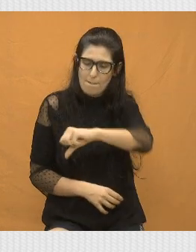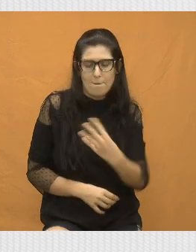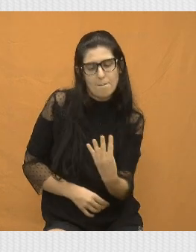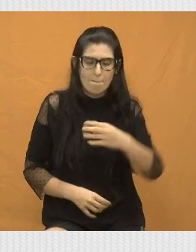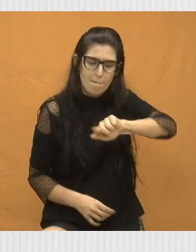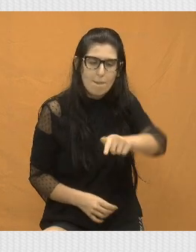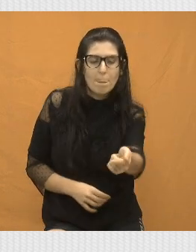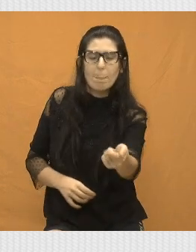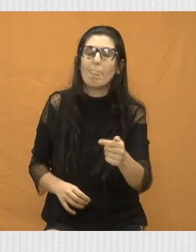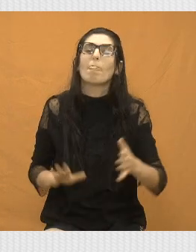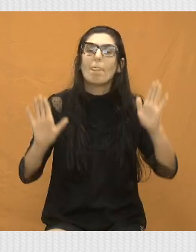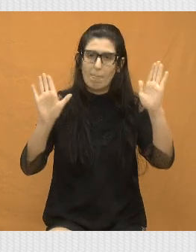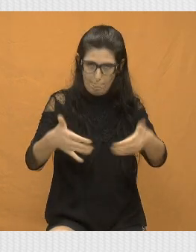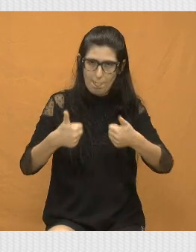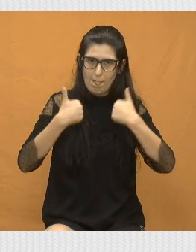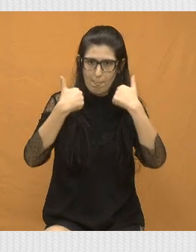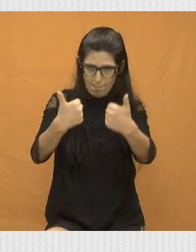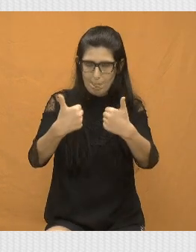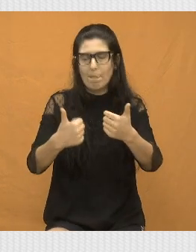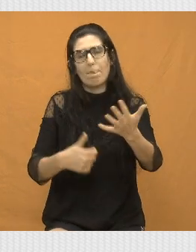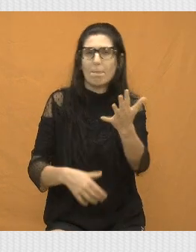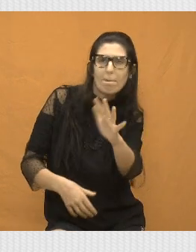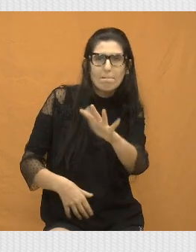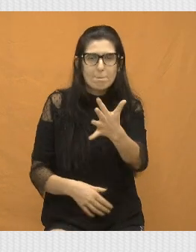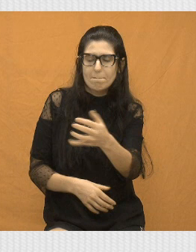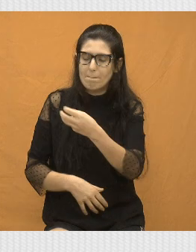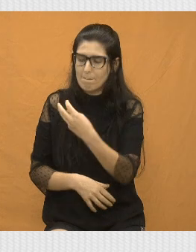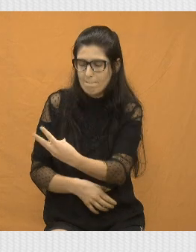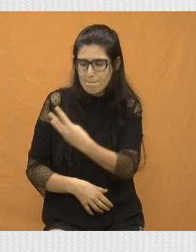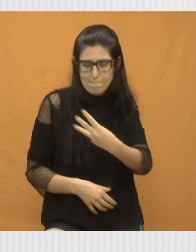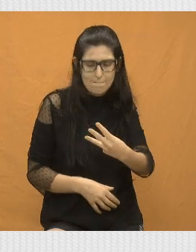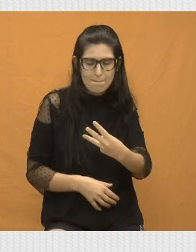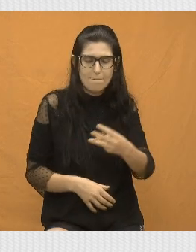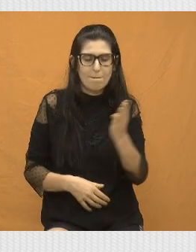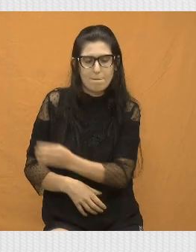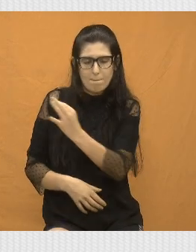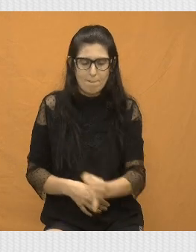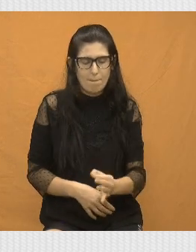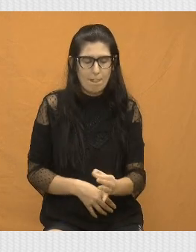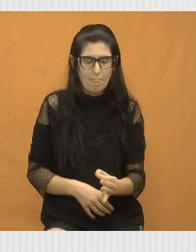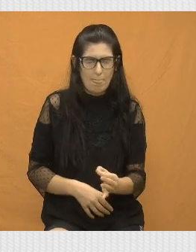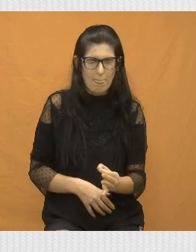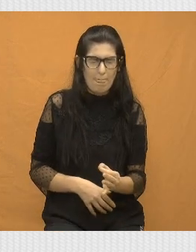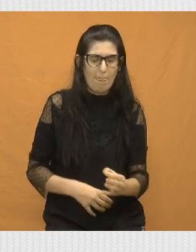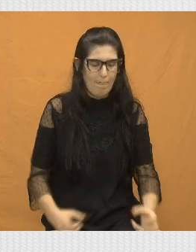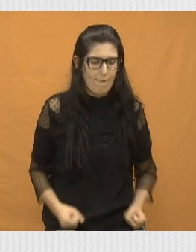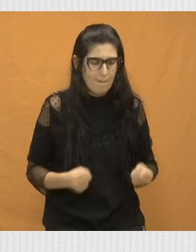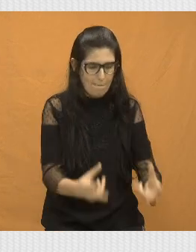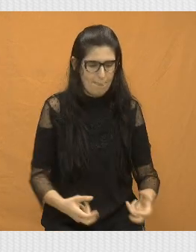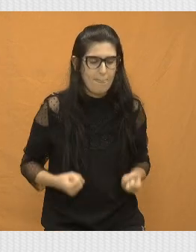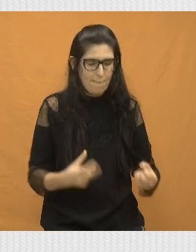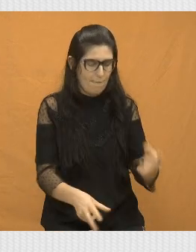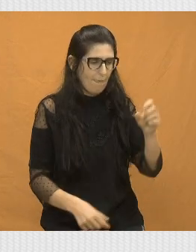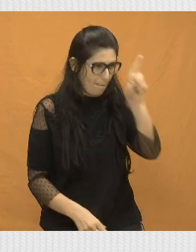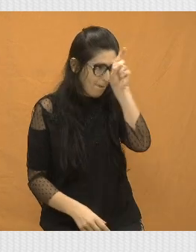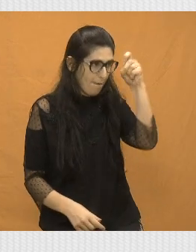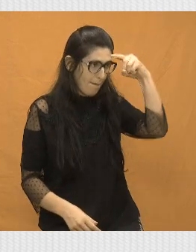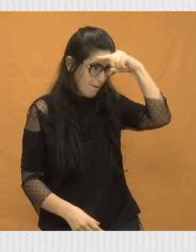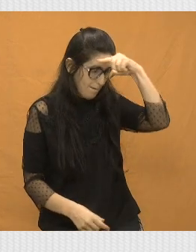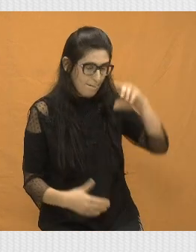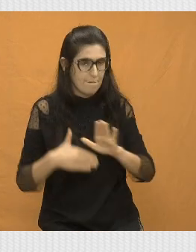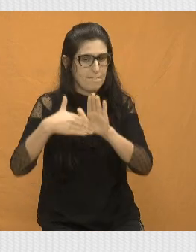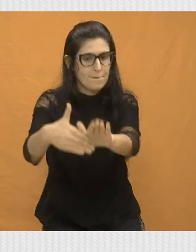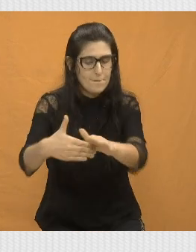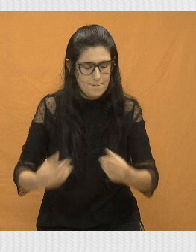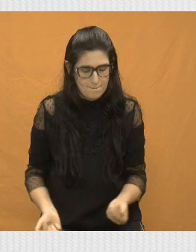68.194.000, já atingindo uma cifra praticamente de 33% nos gastos com a saúde, de